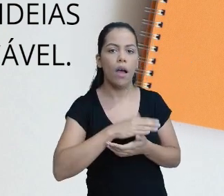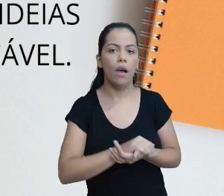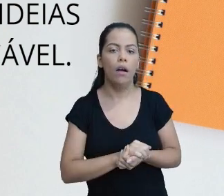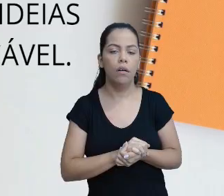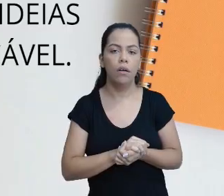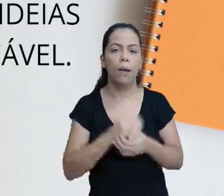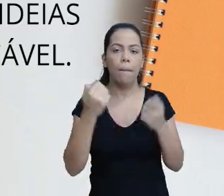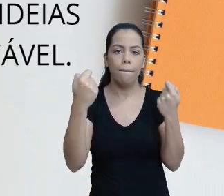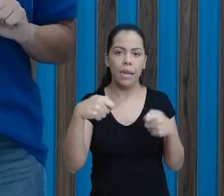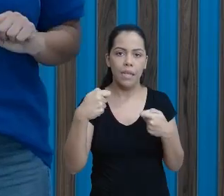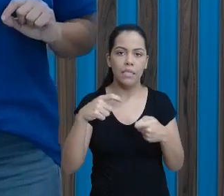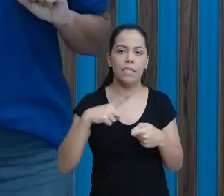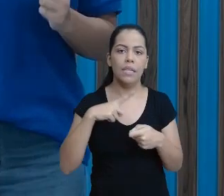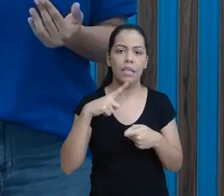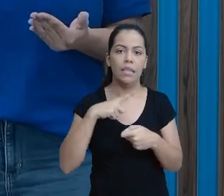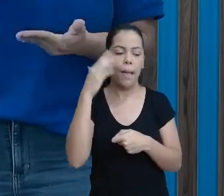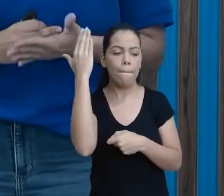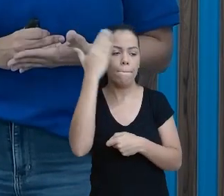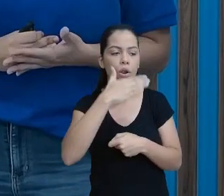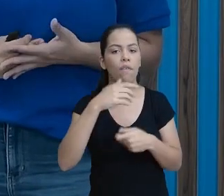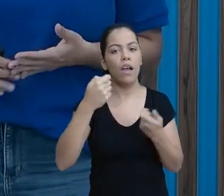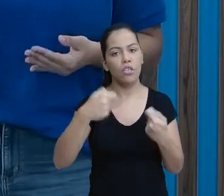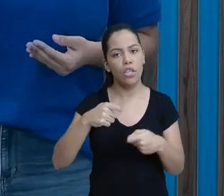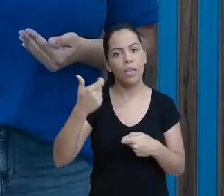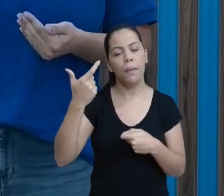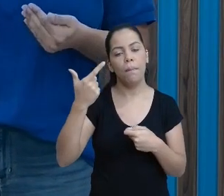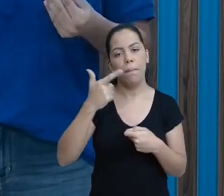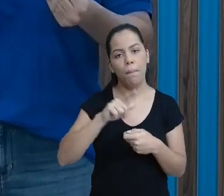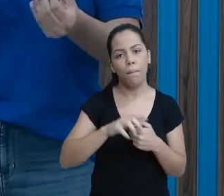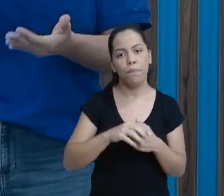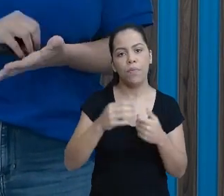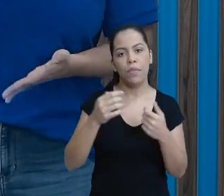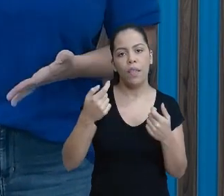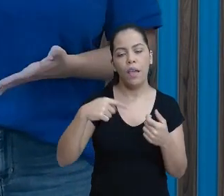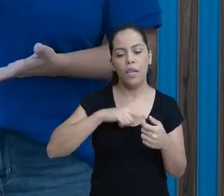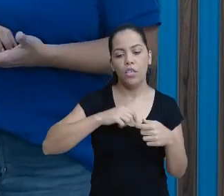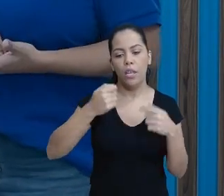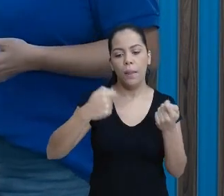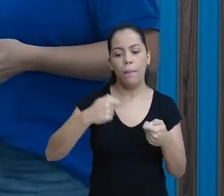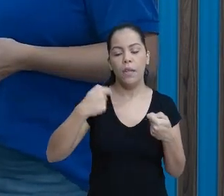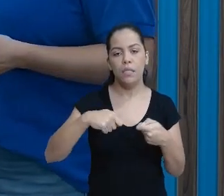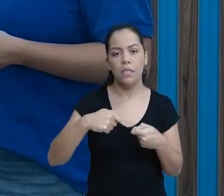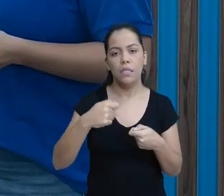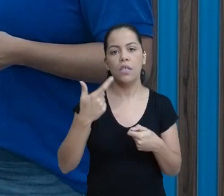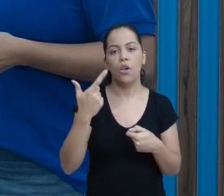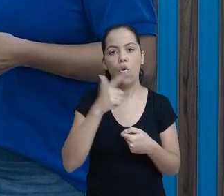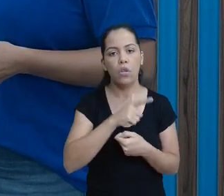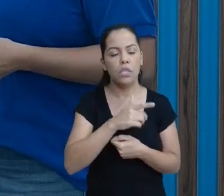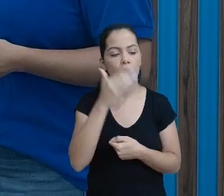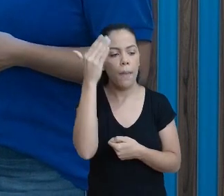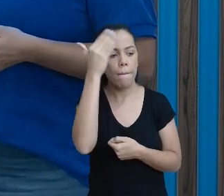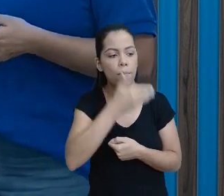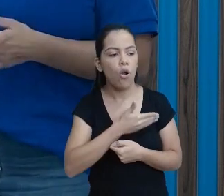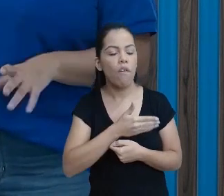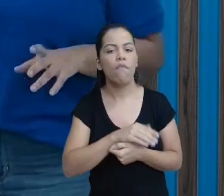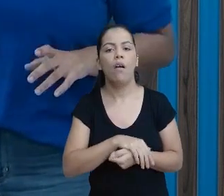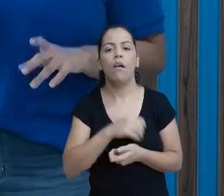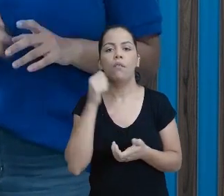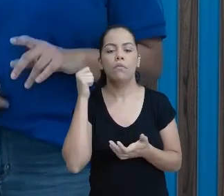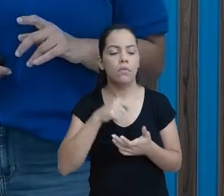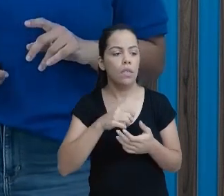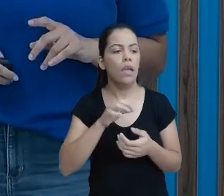gente tem que conseguir rastrear e comprovar as ideias,